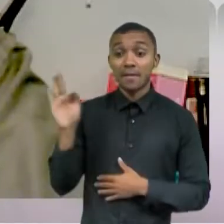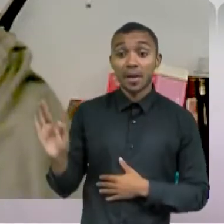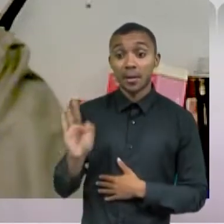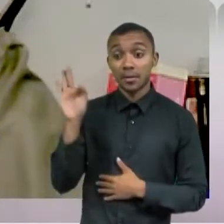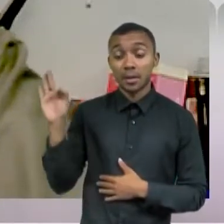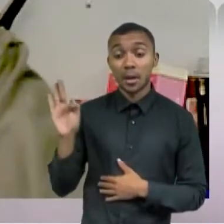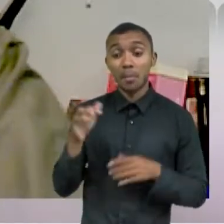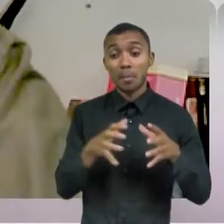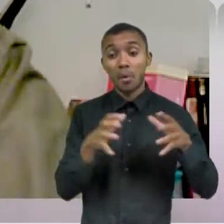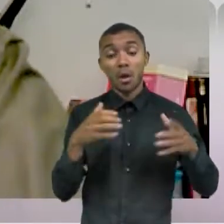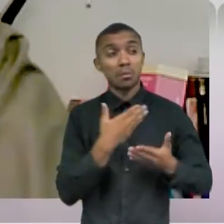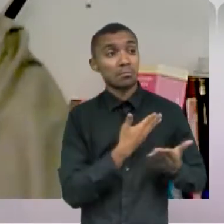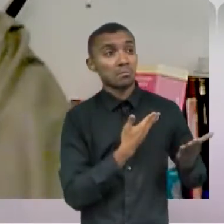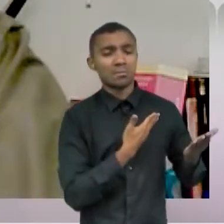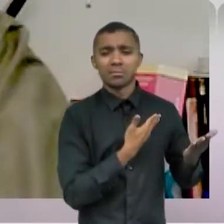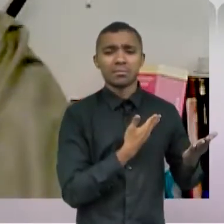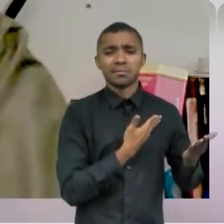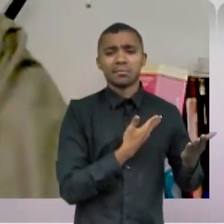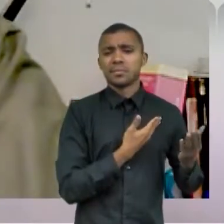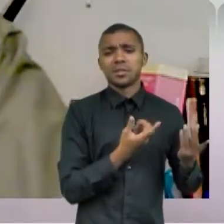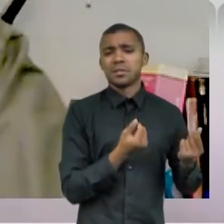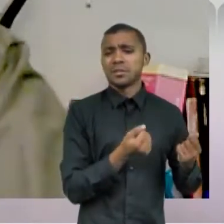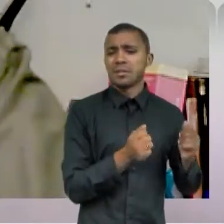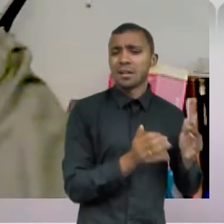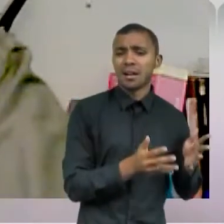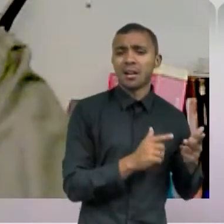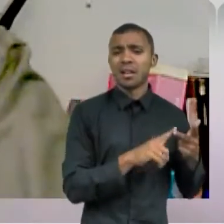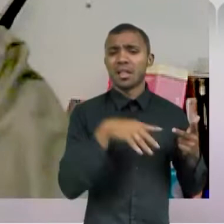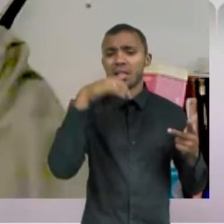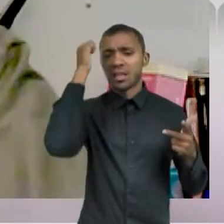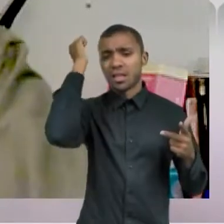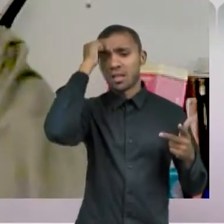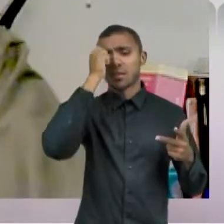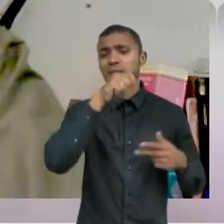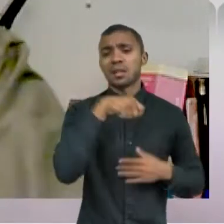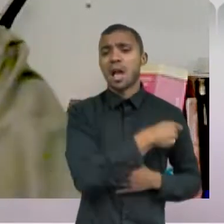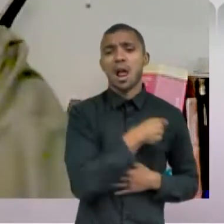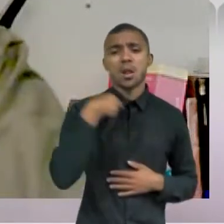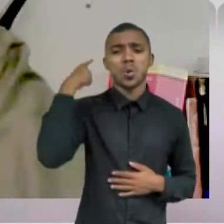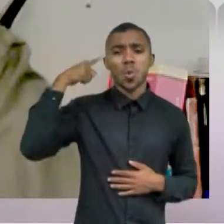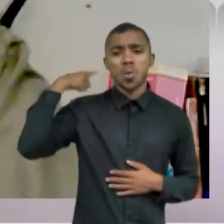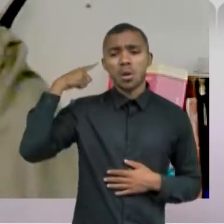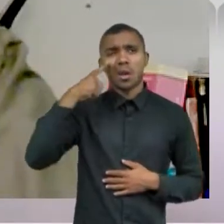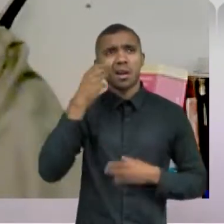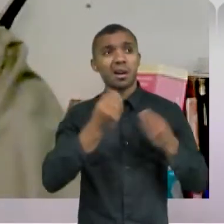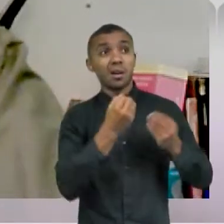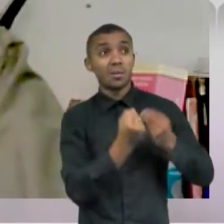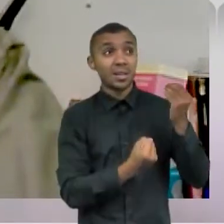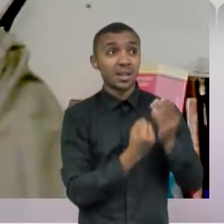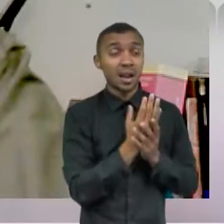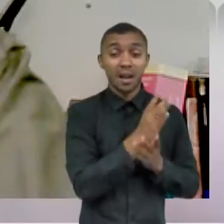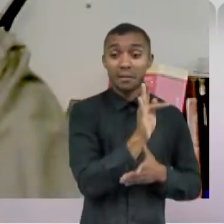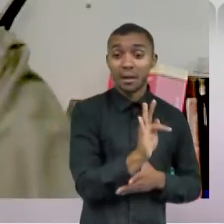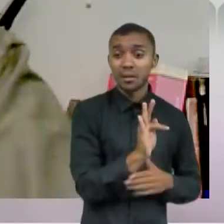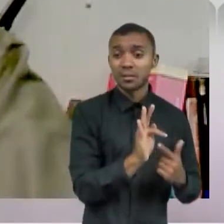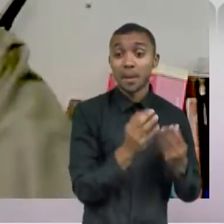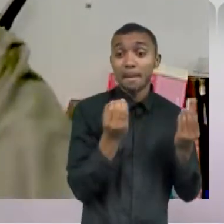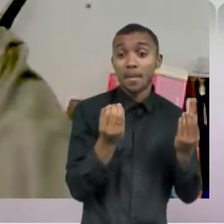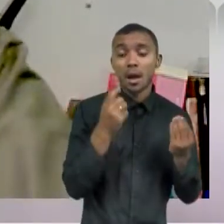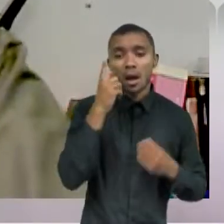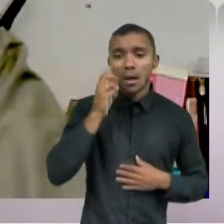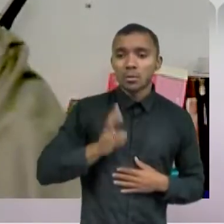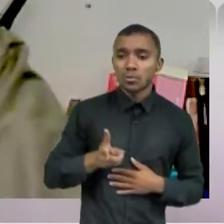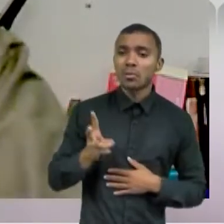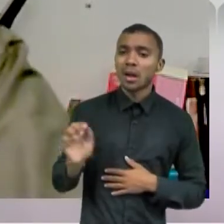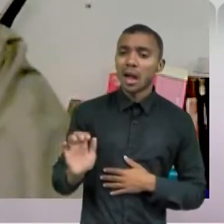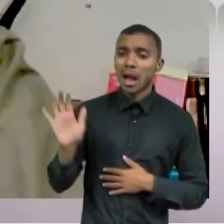universidade, né, muitos colegas dele disseram: você vai perder dinheiro, né? Você é maluco, por que que você vai montar uma universidade? Continua